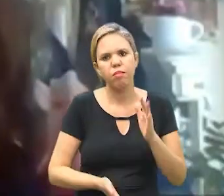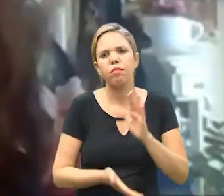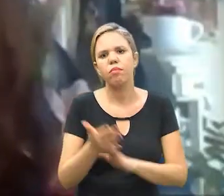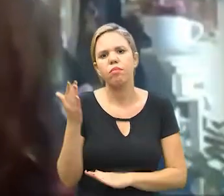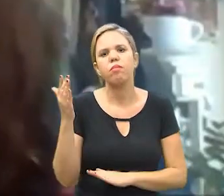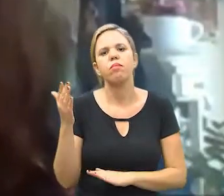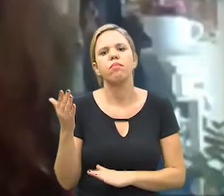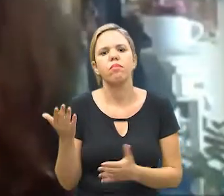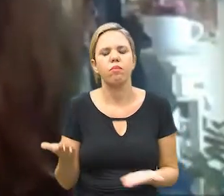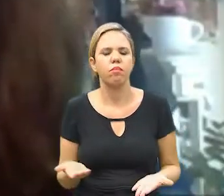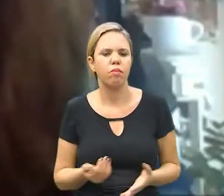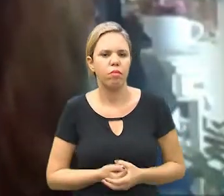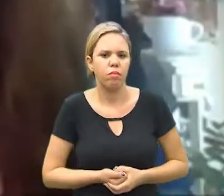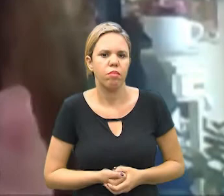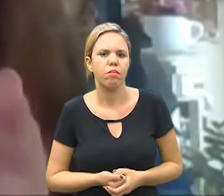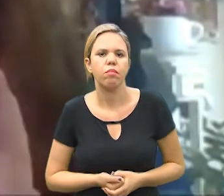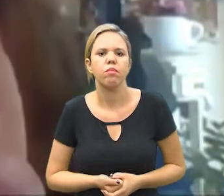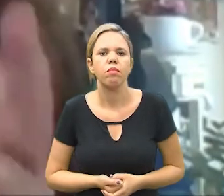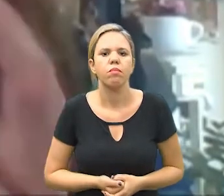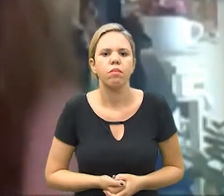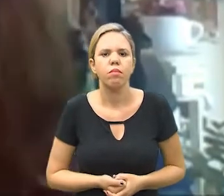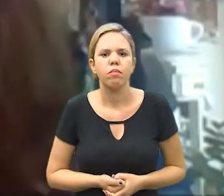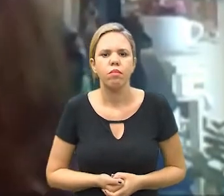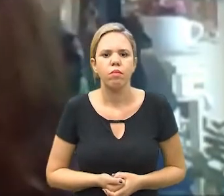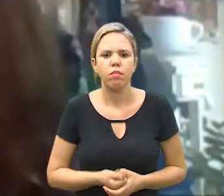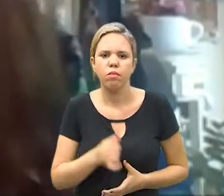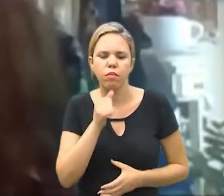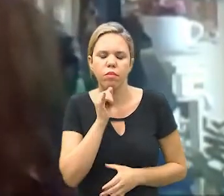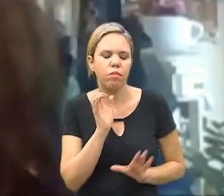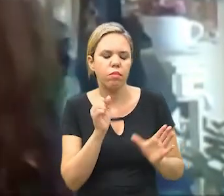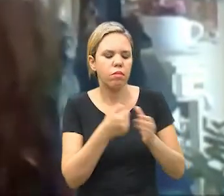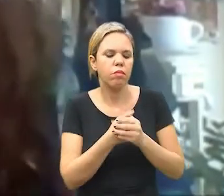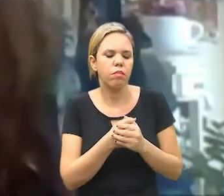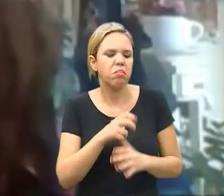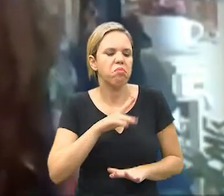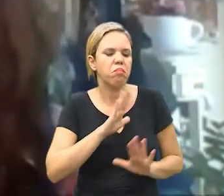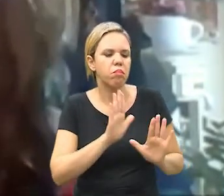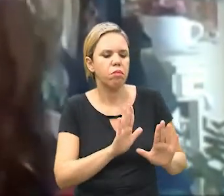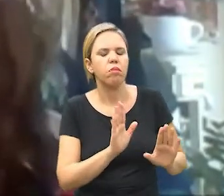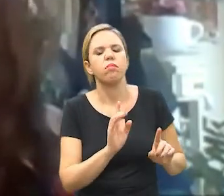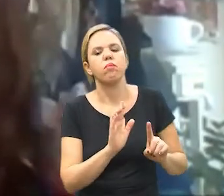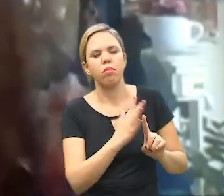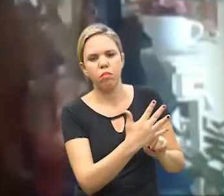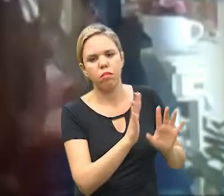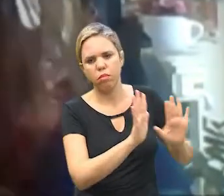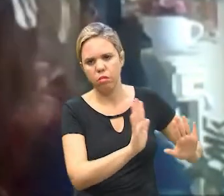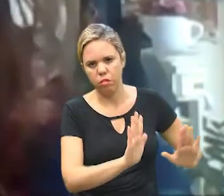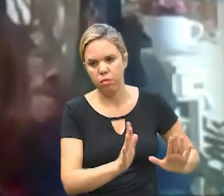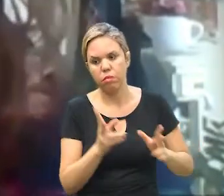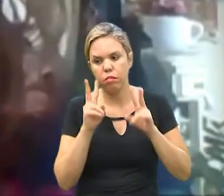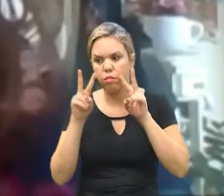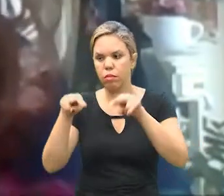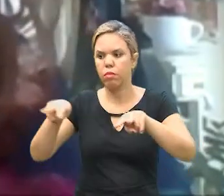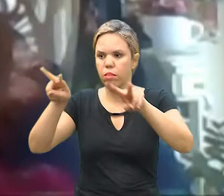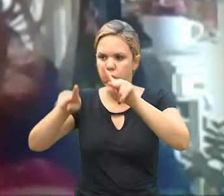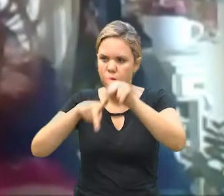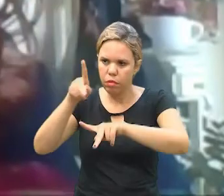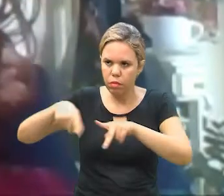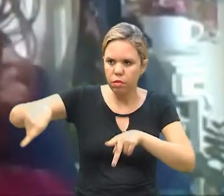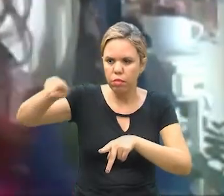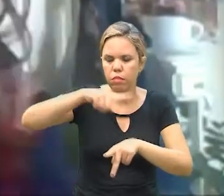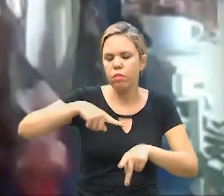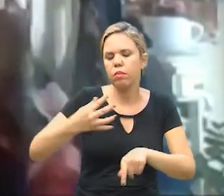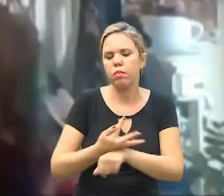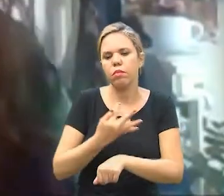sair, sabe, desse casulo que a gente vive e começar a olhar um pouco para as pessoas que